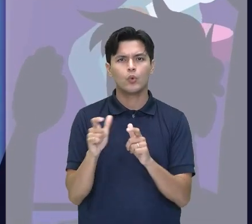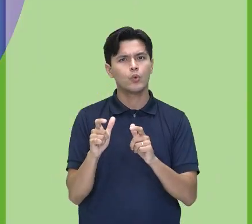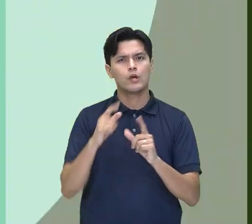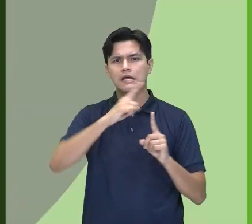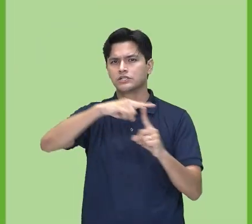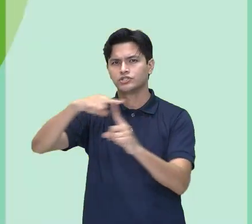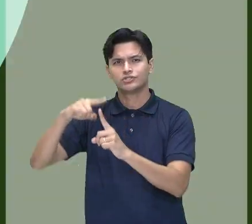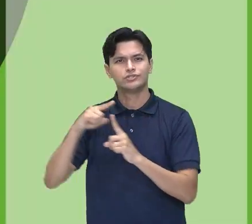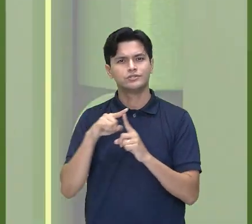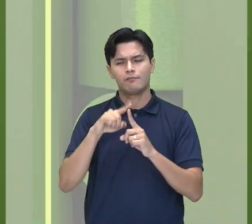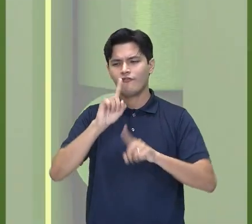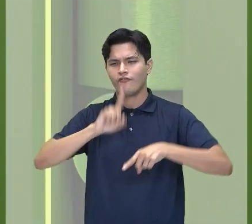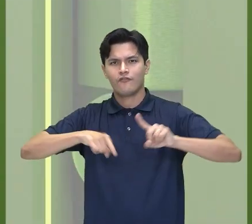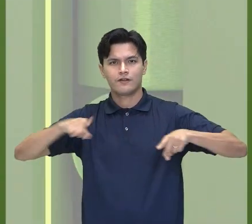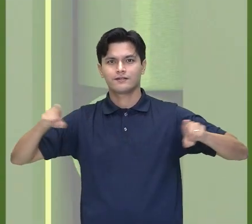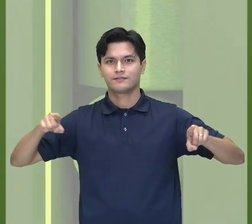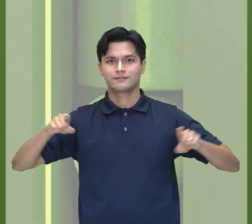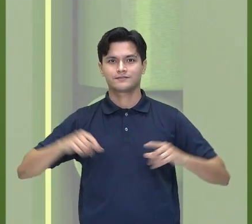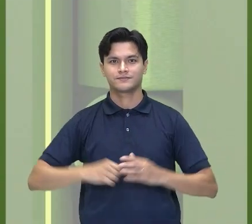formas.